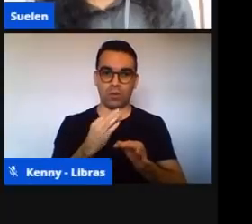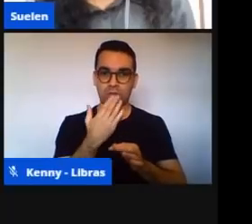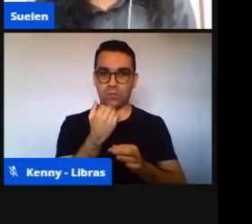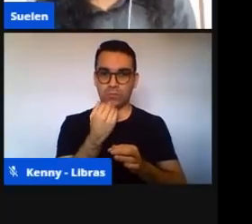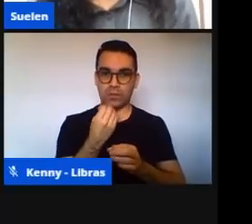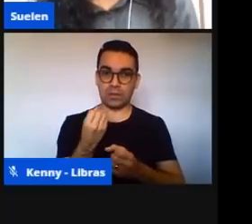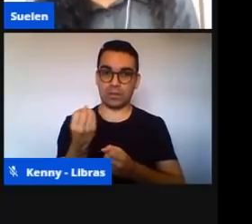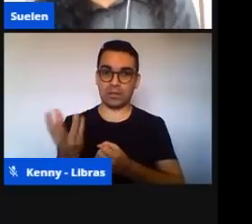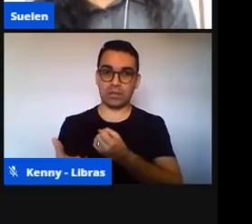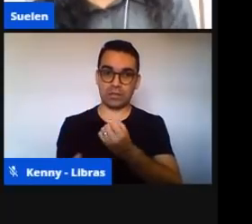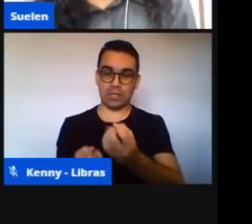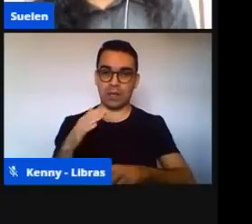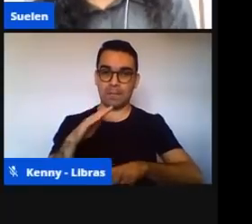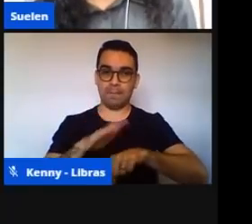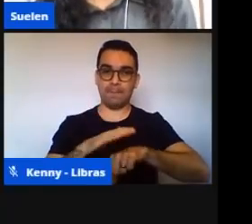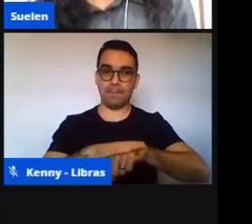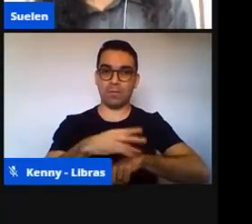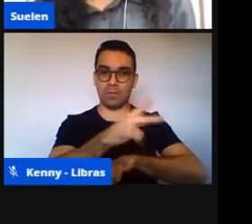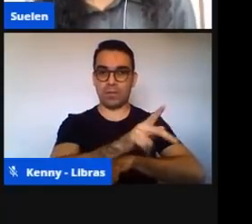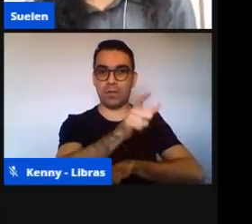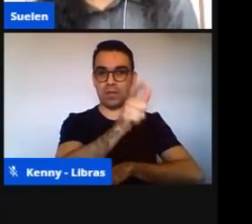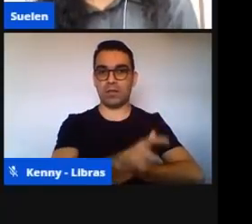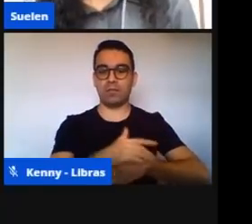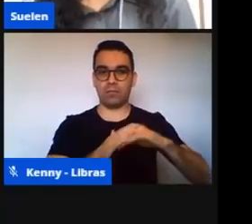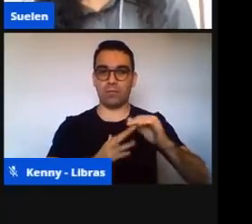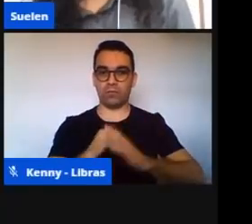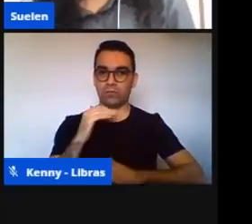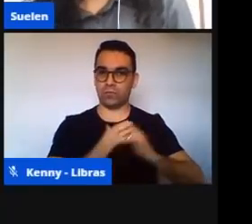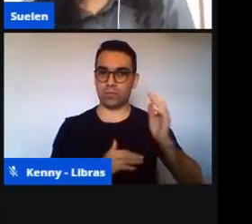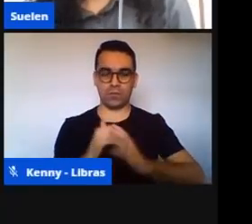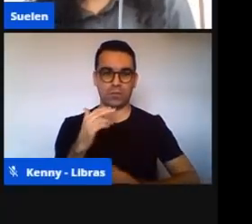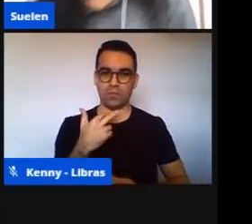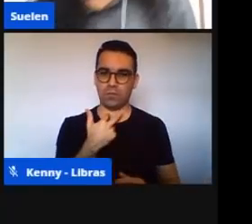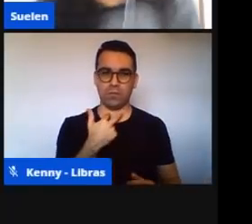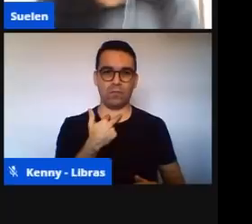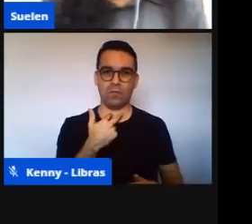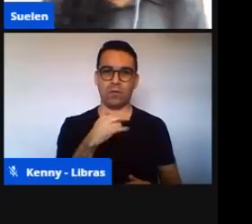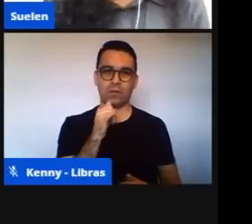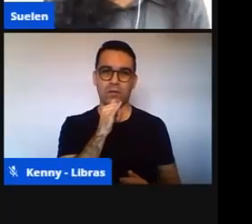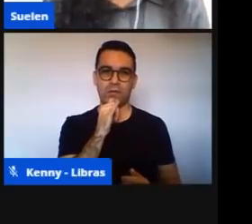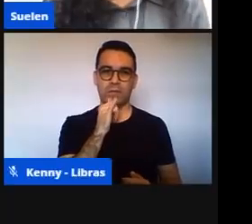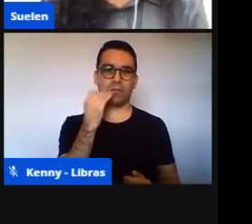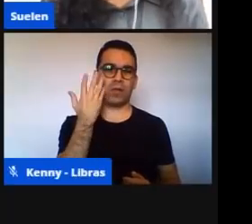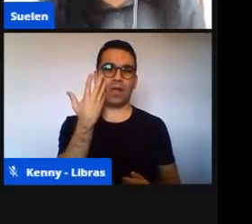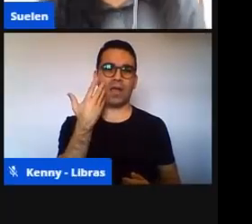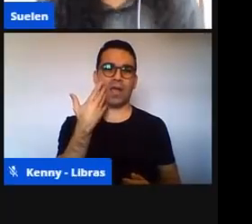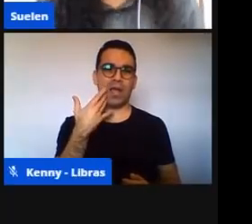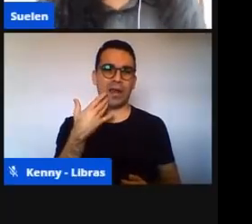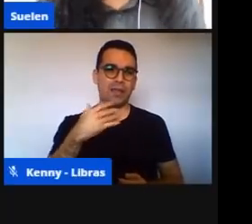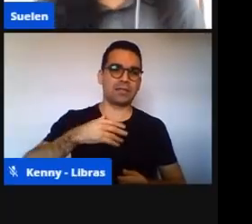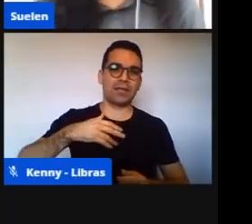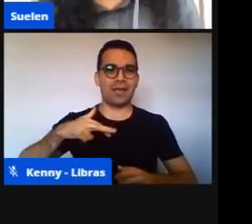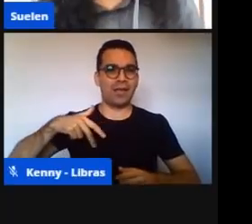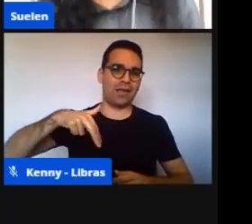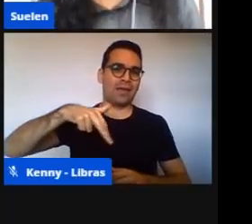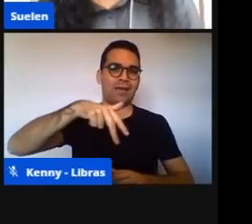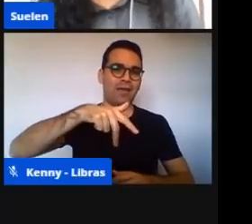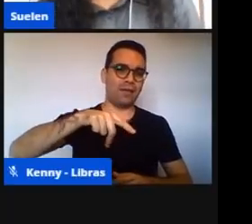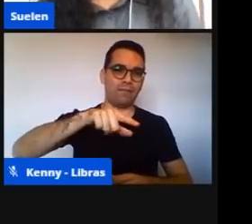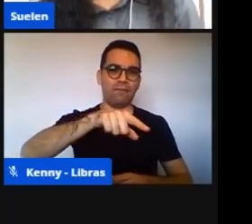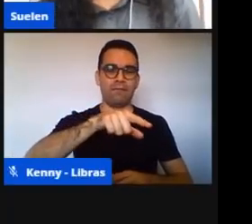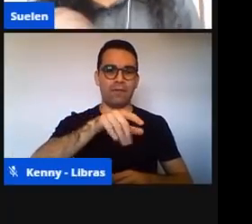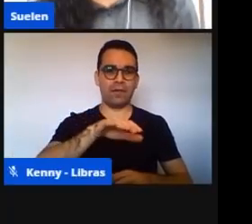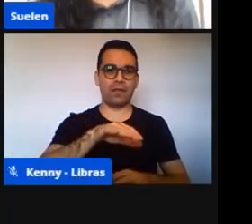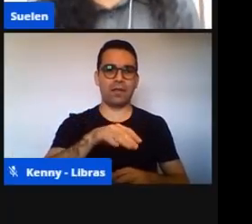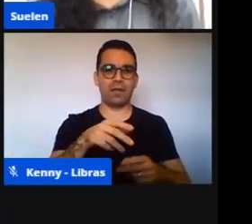esse momento. Essas crianças elas têm que estar conscientes de que devem chegar no